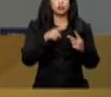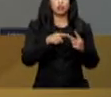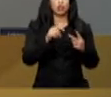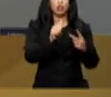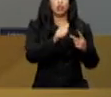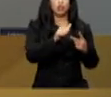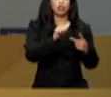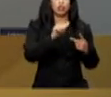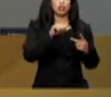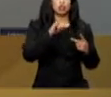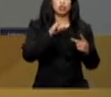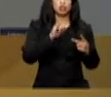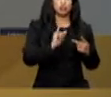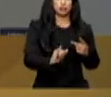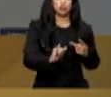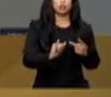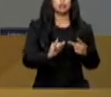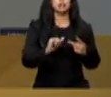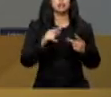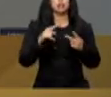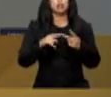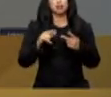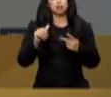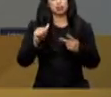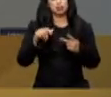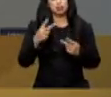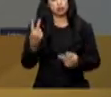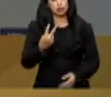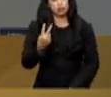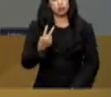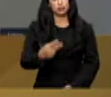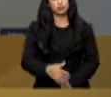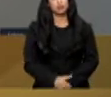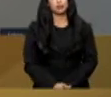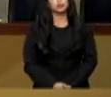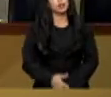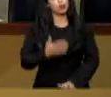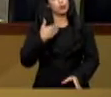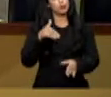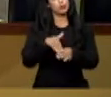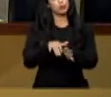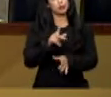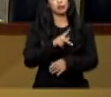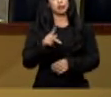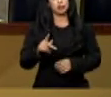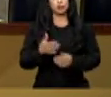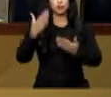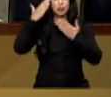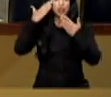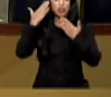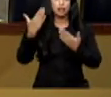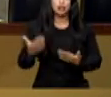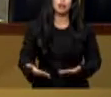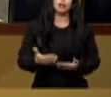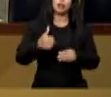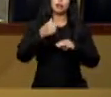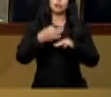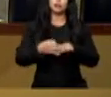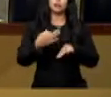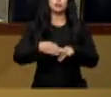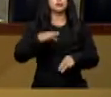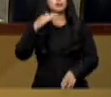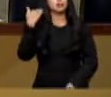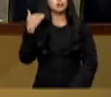ficou redator para o acordo e na de que é relator originário. É como voto, presidente. Muito obrigado, ministra Carmen